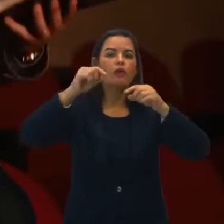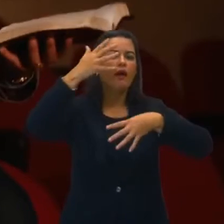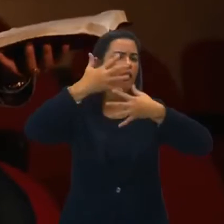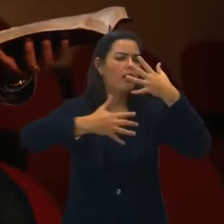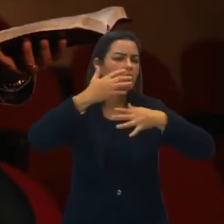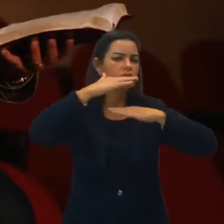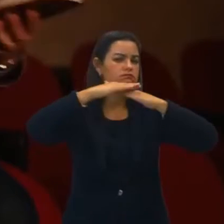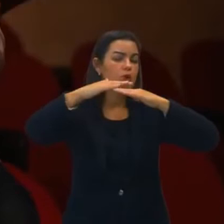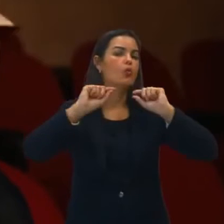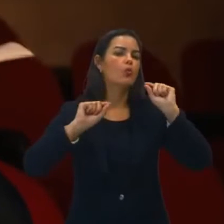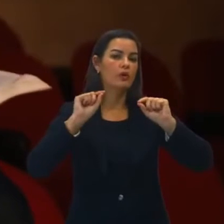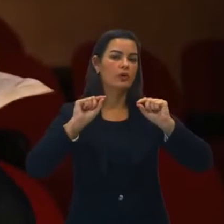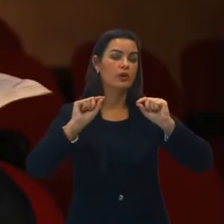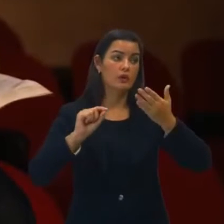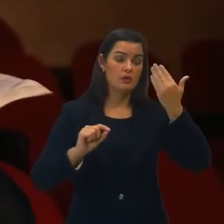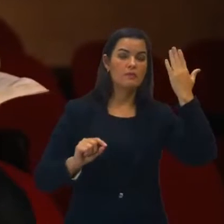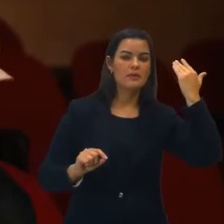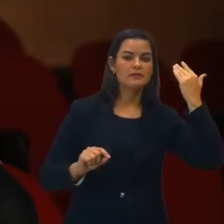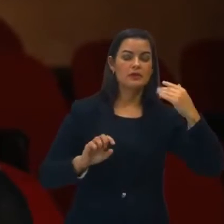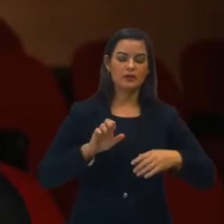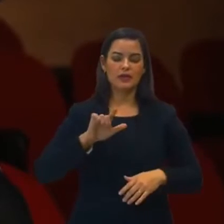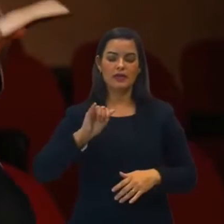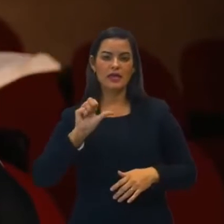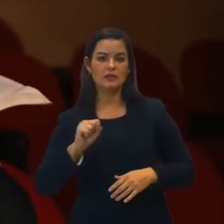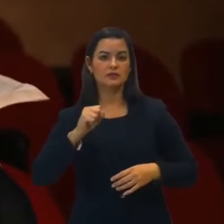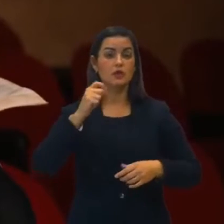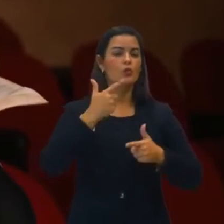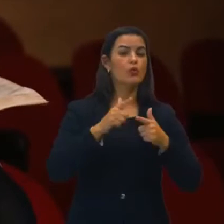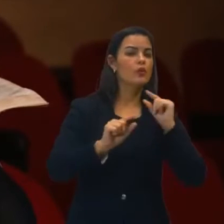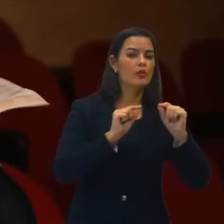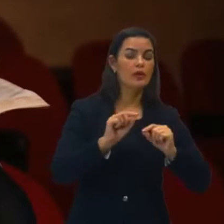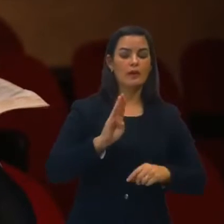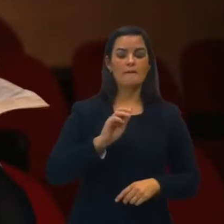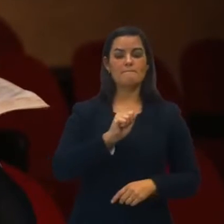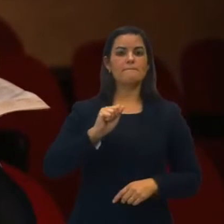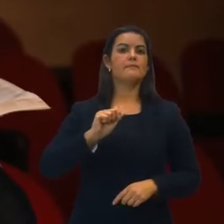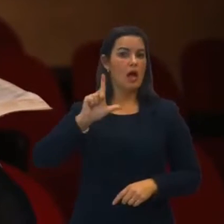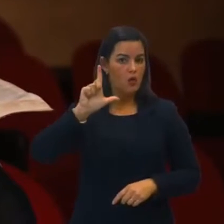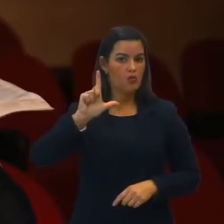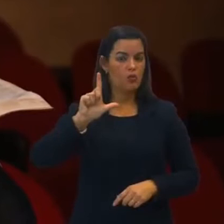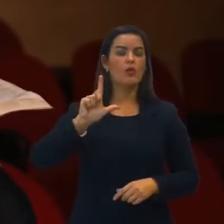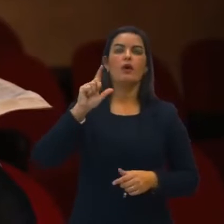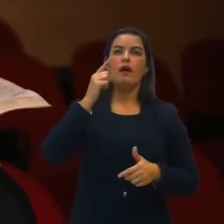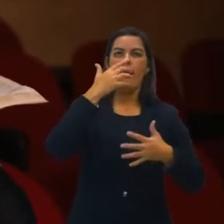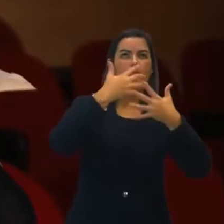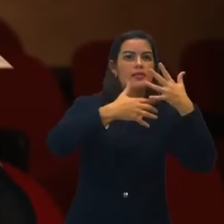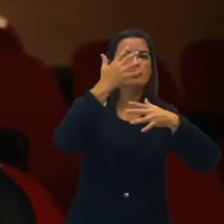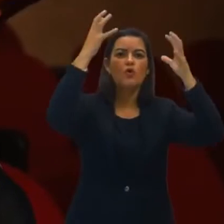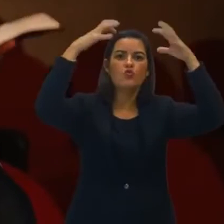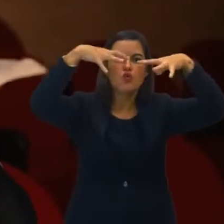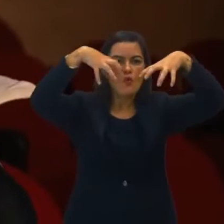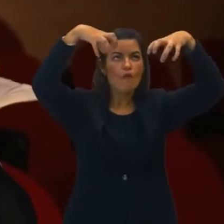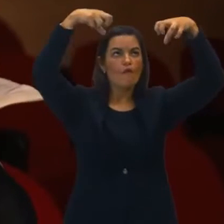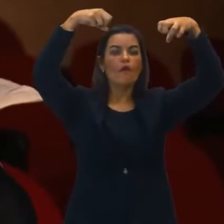Na época de Elias, era Baal. Baal estava retendo as chuvas. Baal não precisa